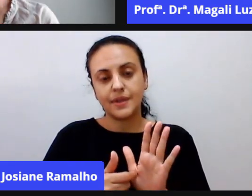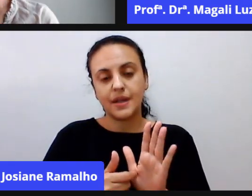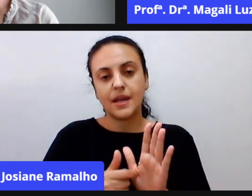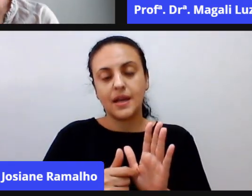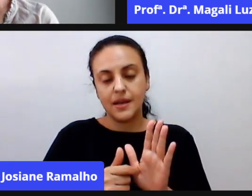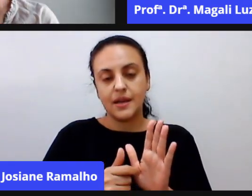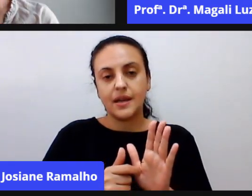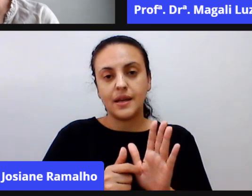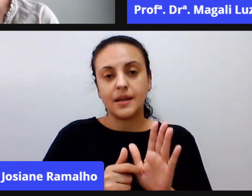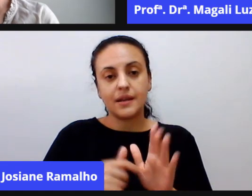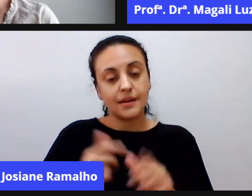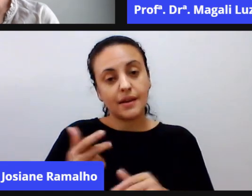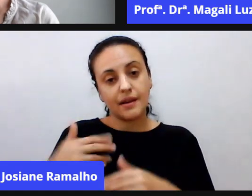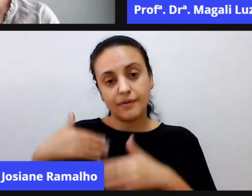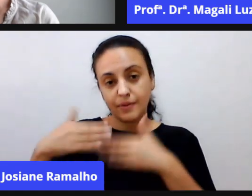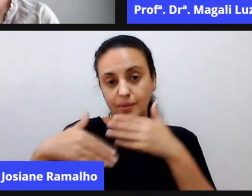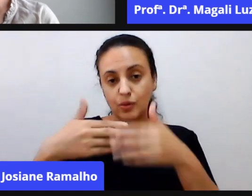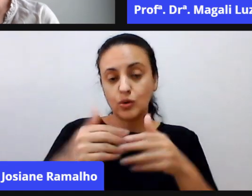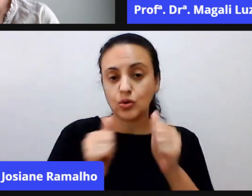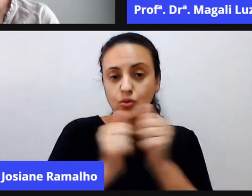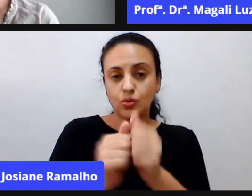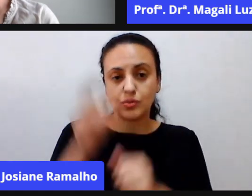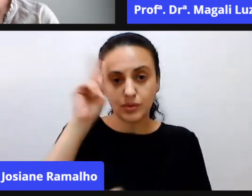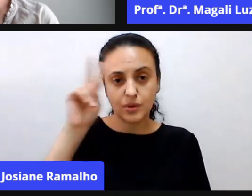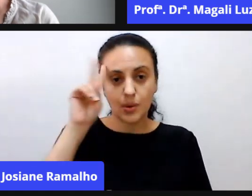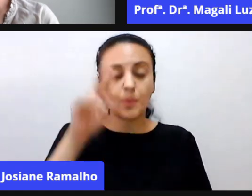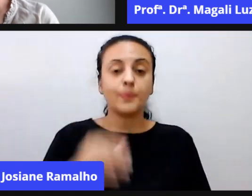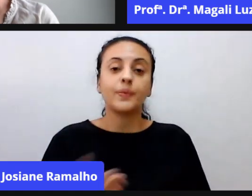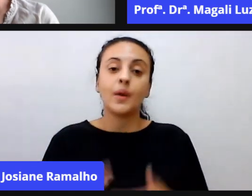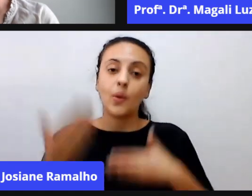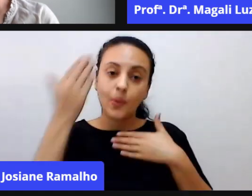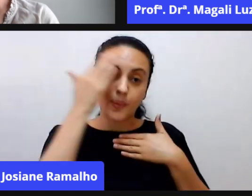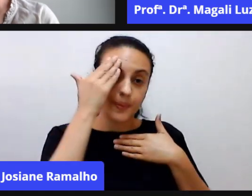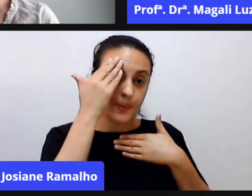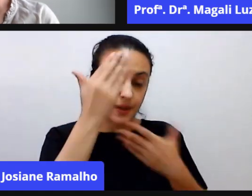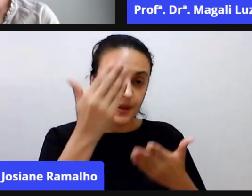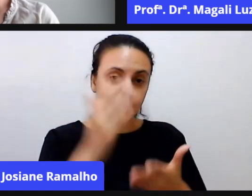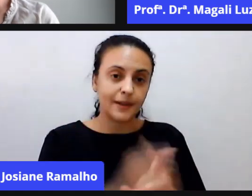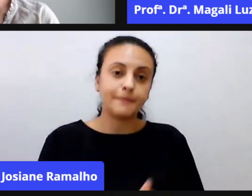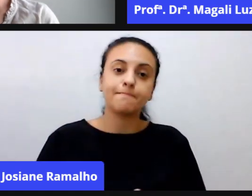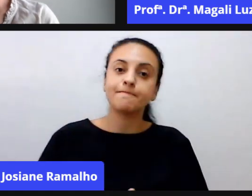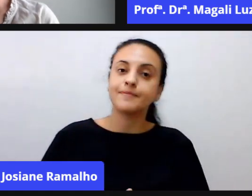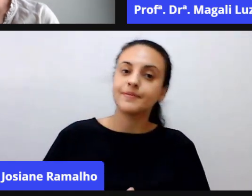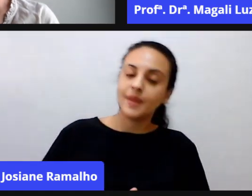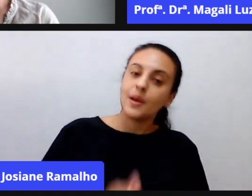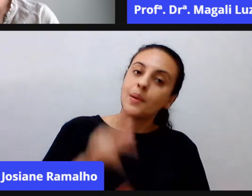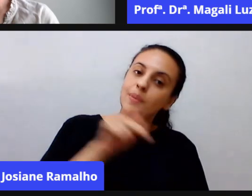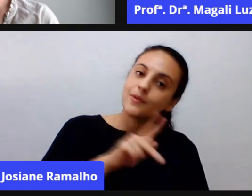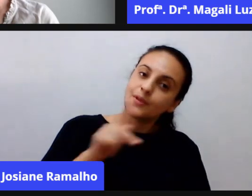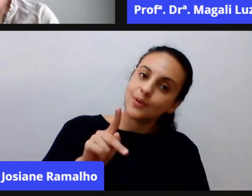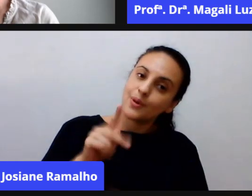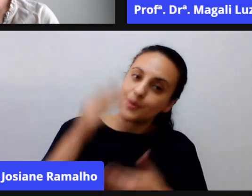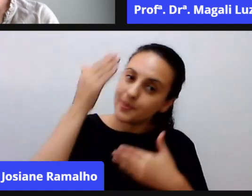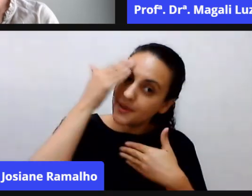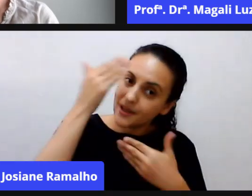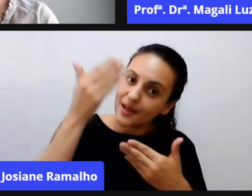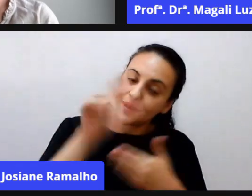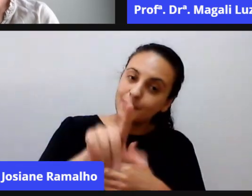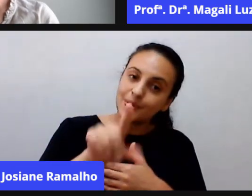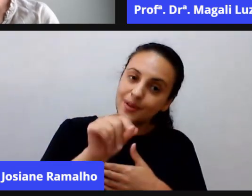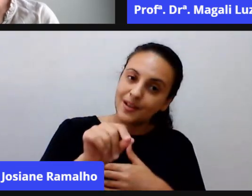E é isso. Eu quero agradecer, tá? Primeiro, vocês, professores, por ter nos